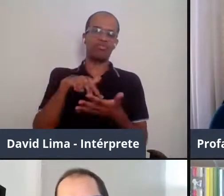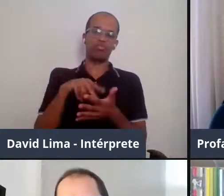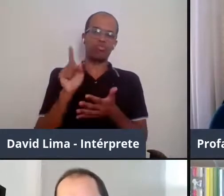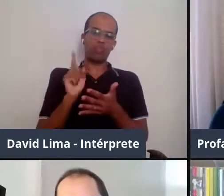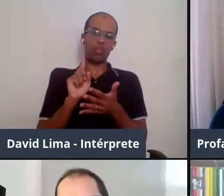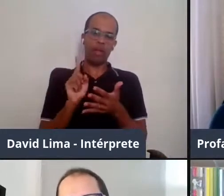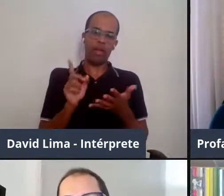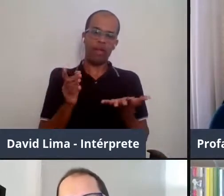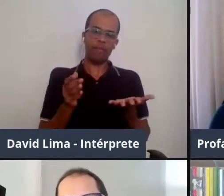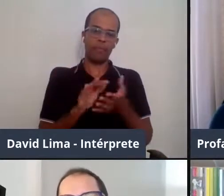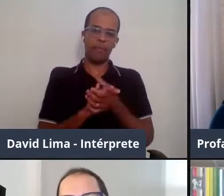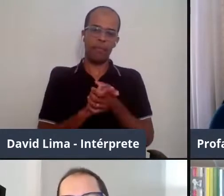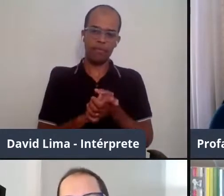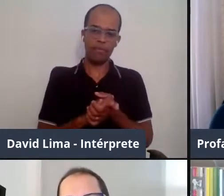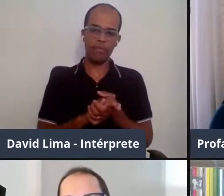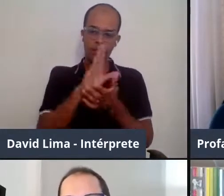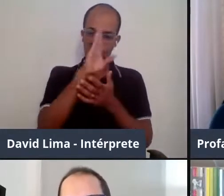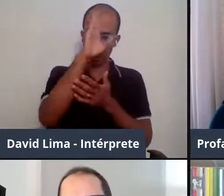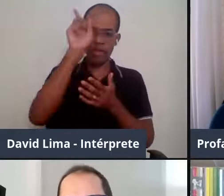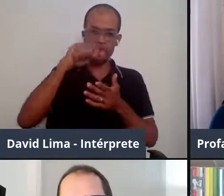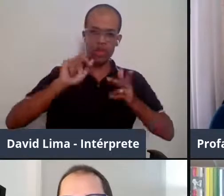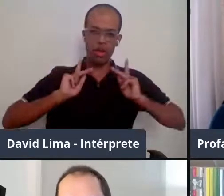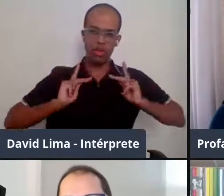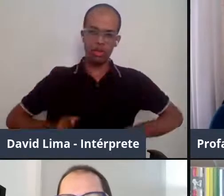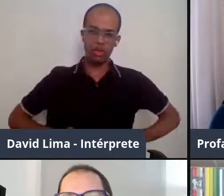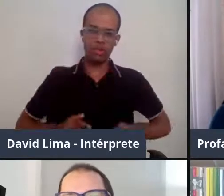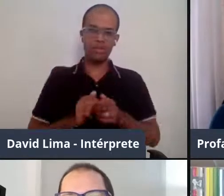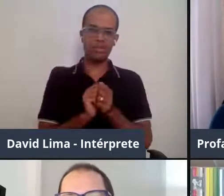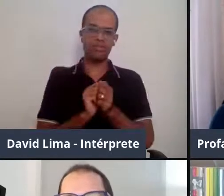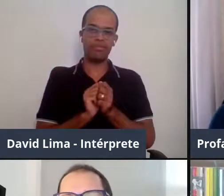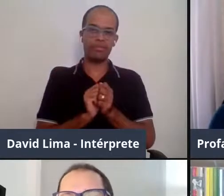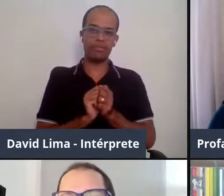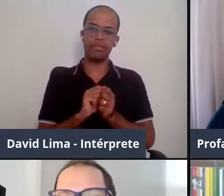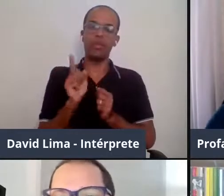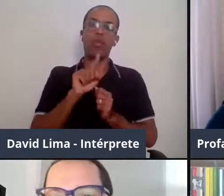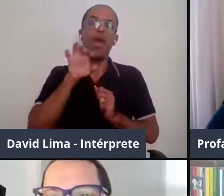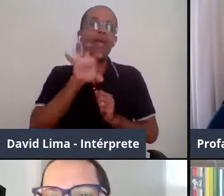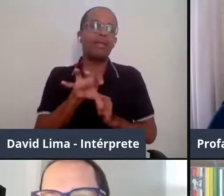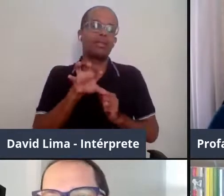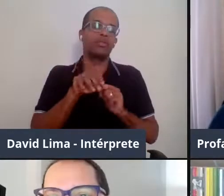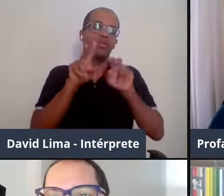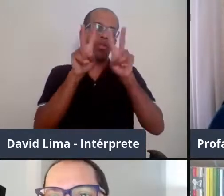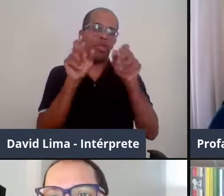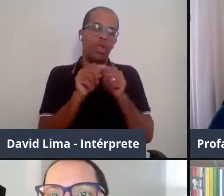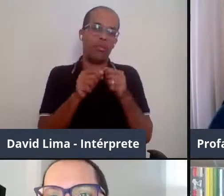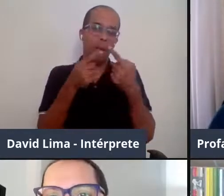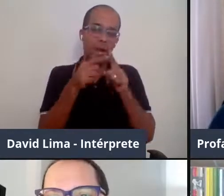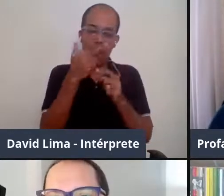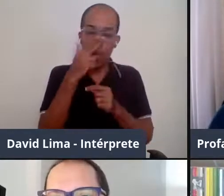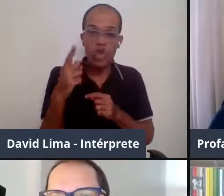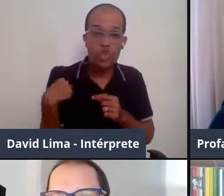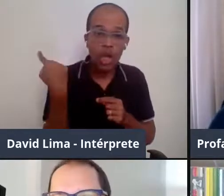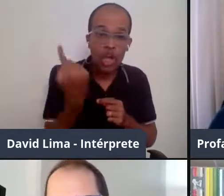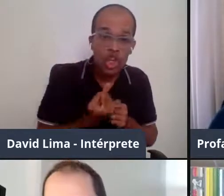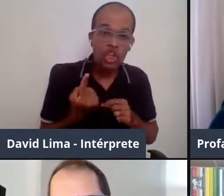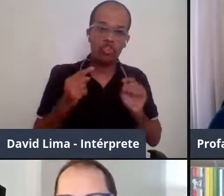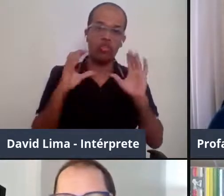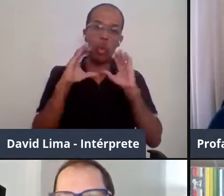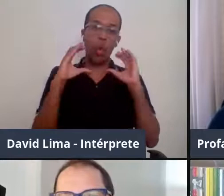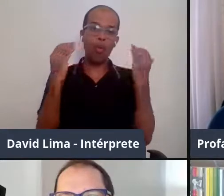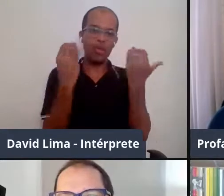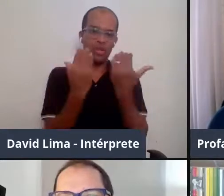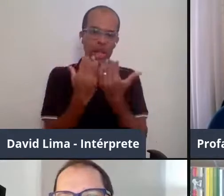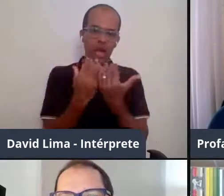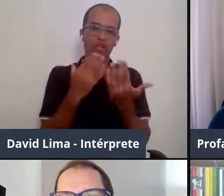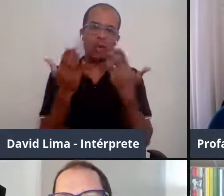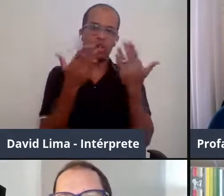mas essencialmente humanista. Portanto, não é disto que se trata. Mas eu acho que nós, como